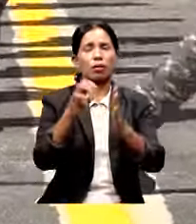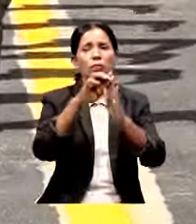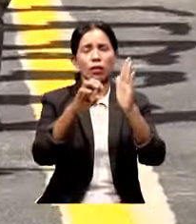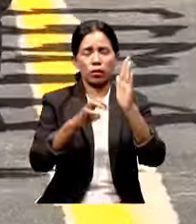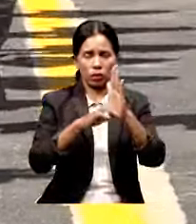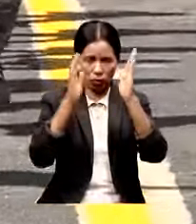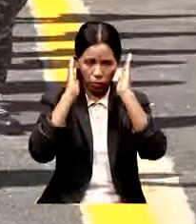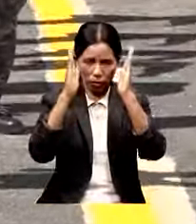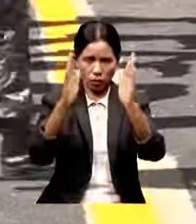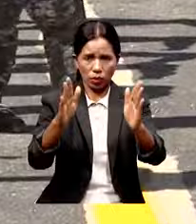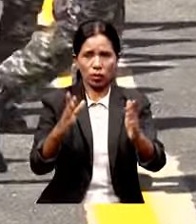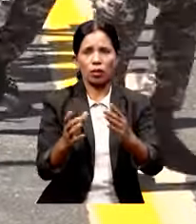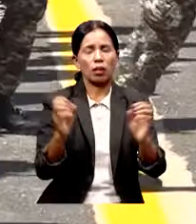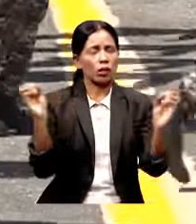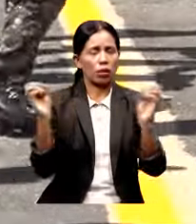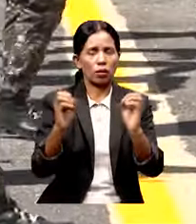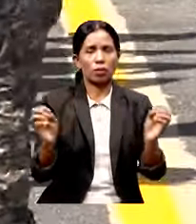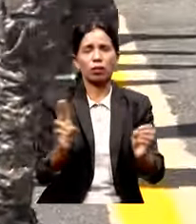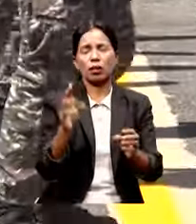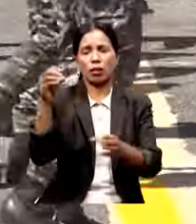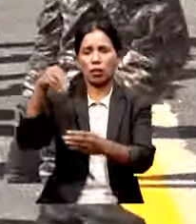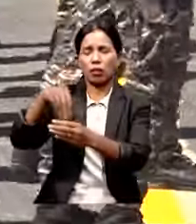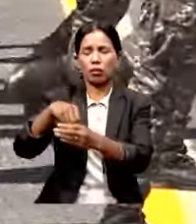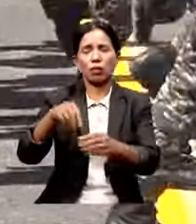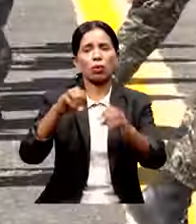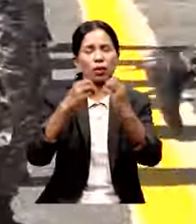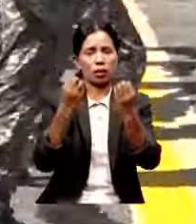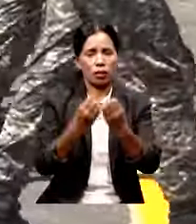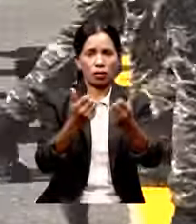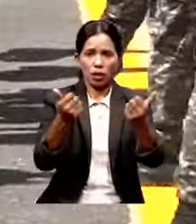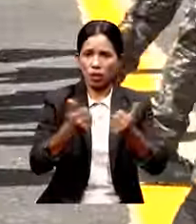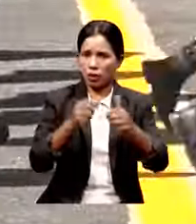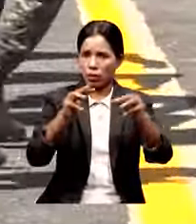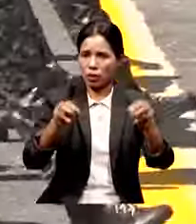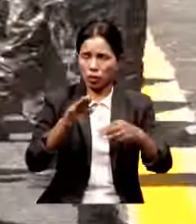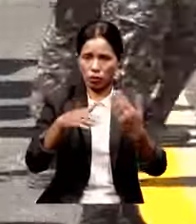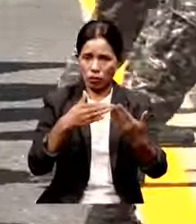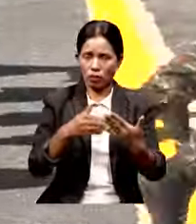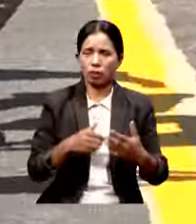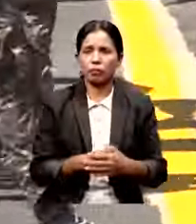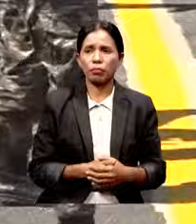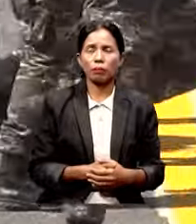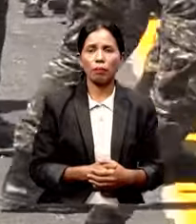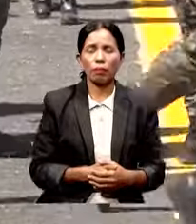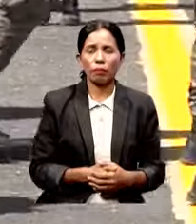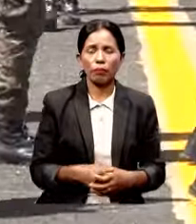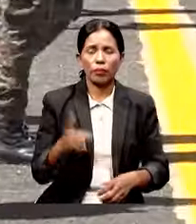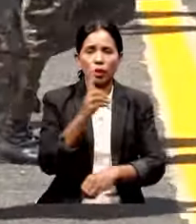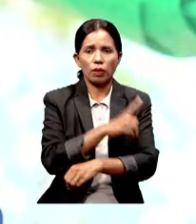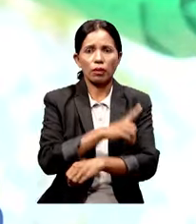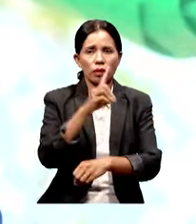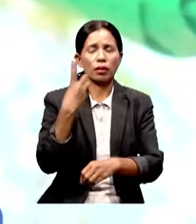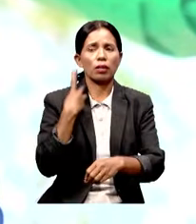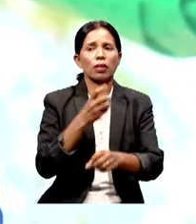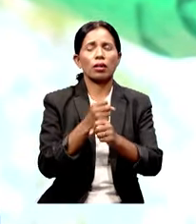imparsial no lealidade, laos metefali organizasaun arte marsiais no arte rituais sira. Lorong ida tang, ita tu halu